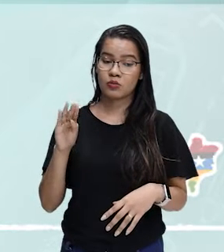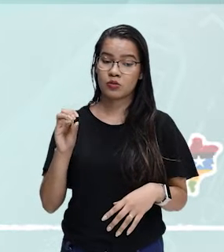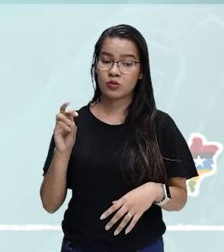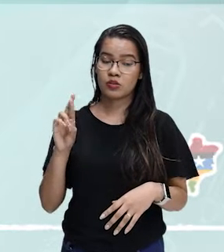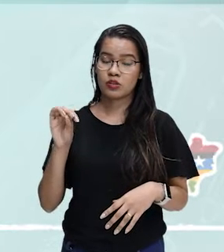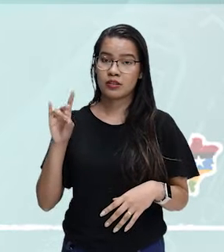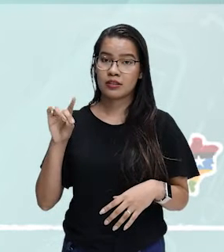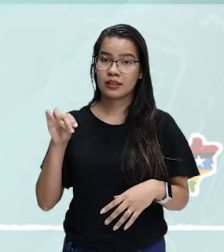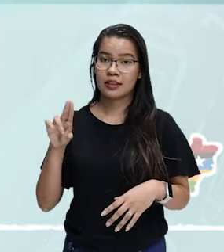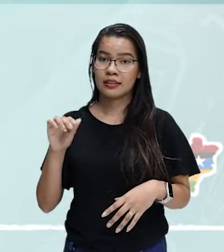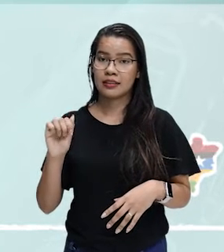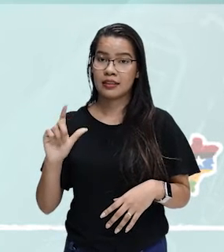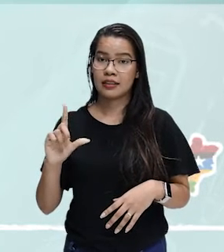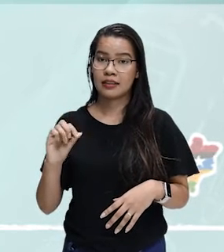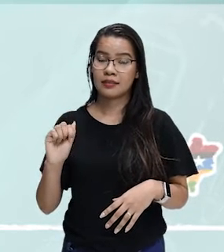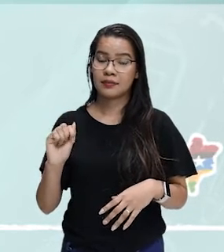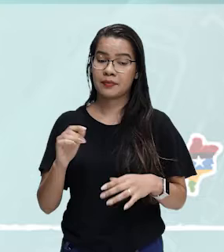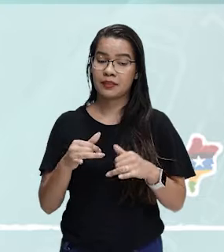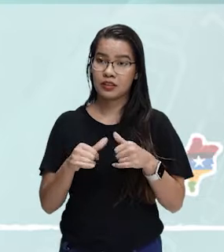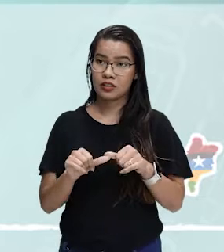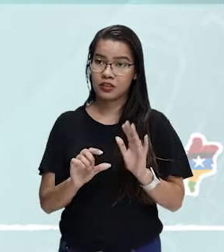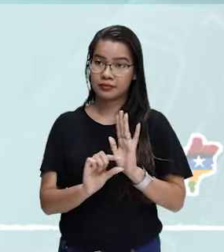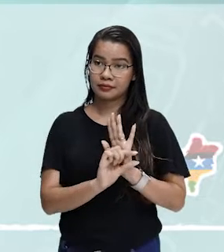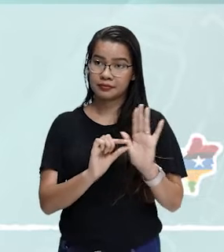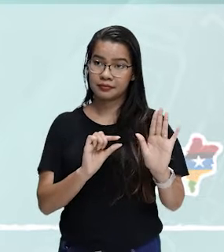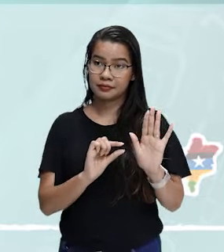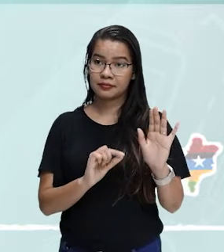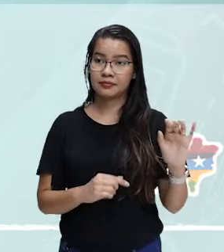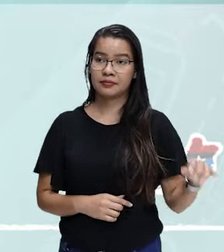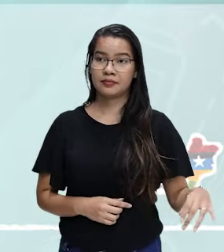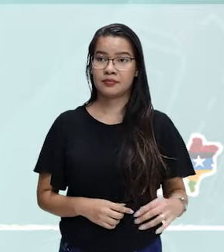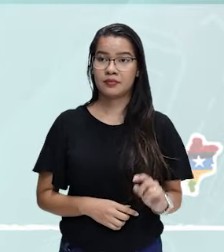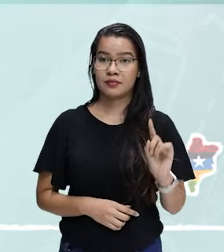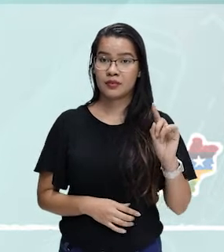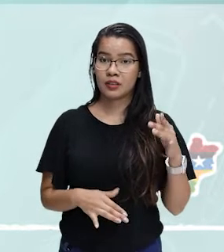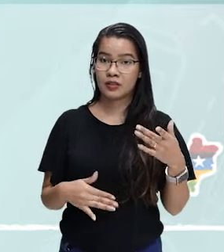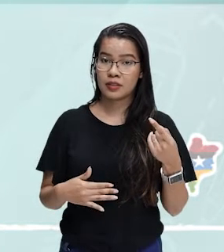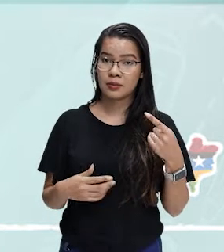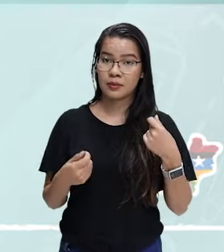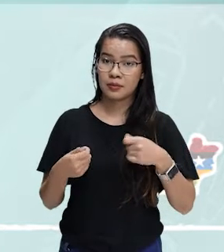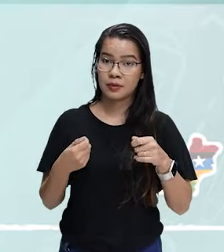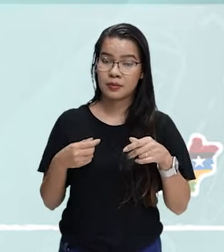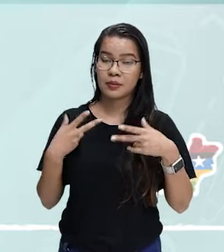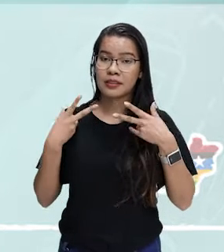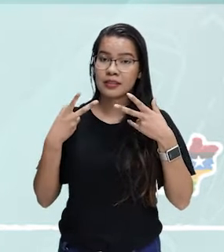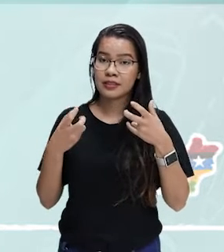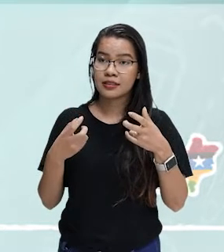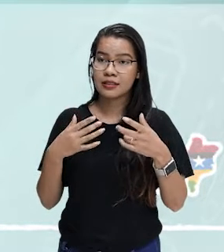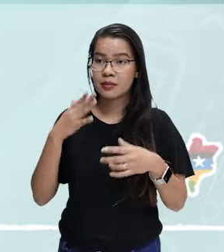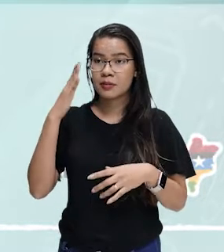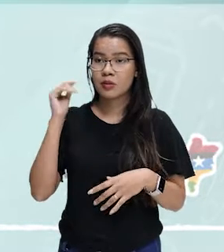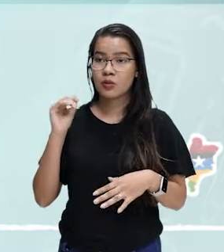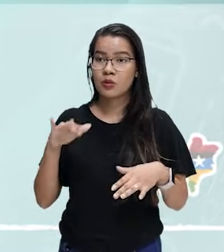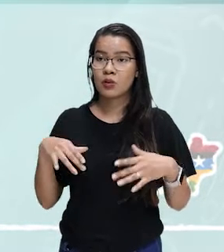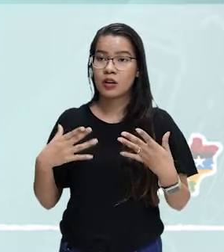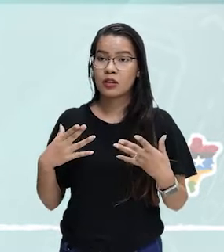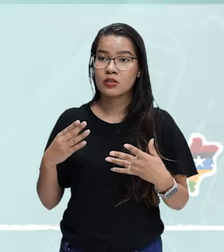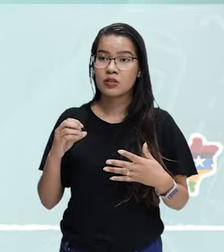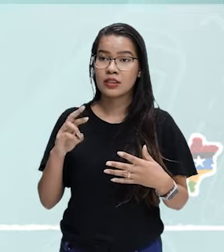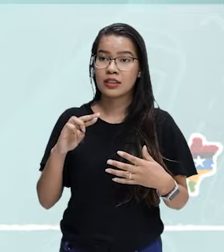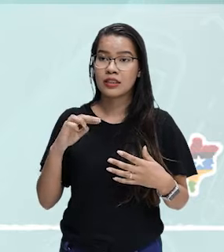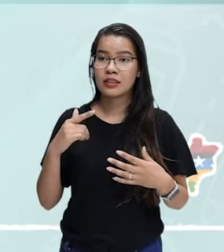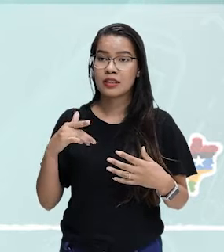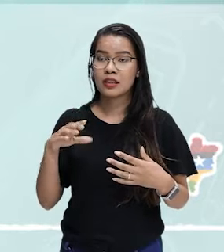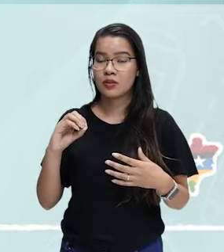gente, destacada, né? Mas você observa que eu não destaquei. Então, você primeiro vai ter que descobrir as orações